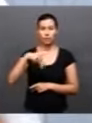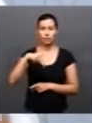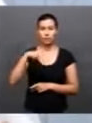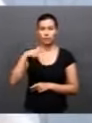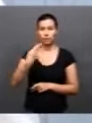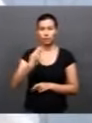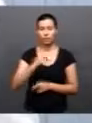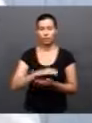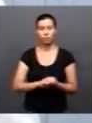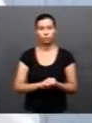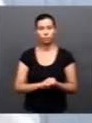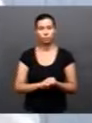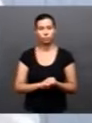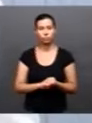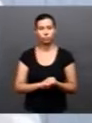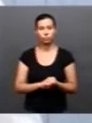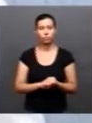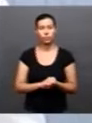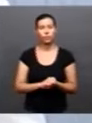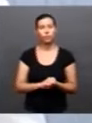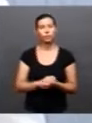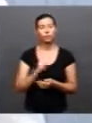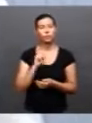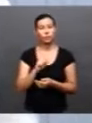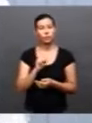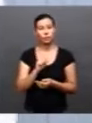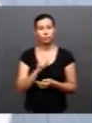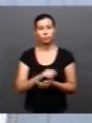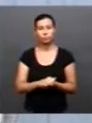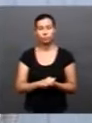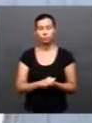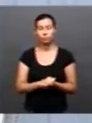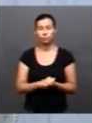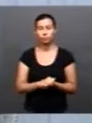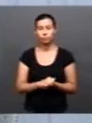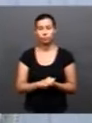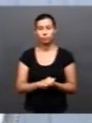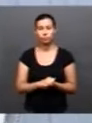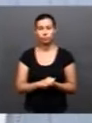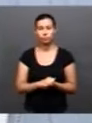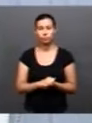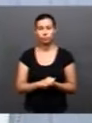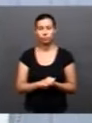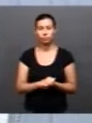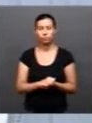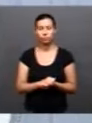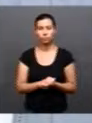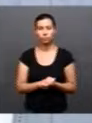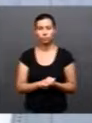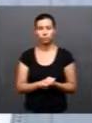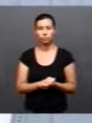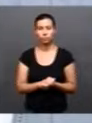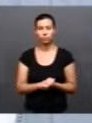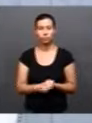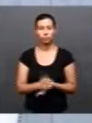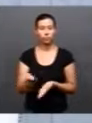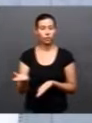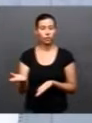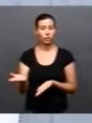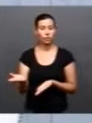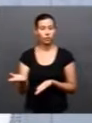cérebros, né, para outros países, porque nós estamos conseguindo segurar esses jovens